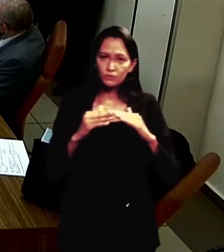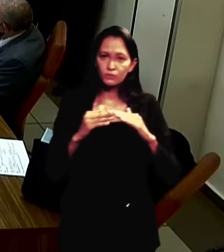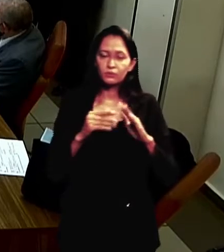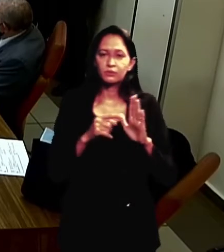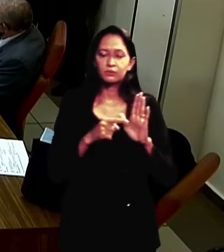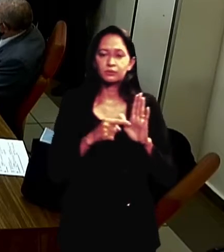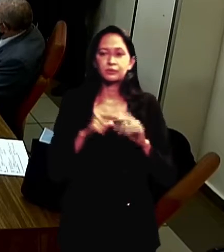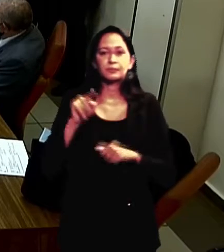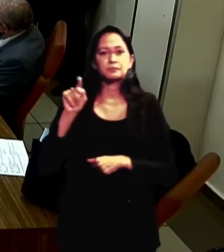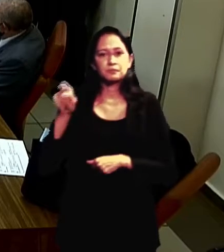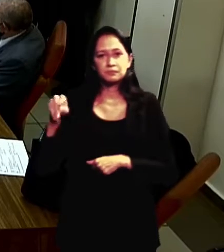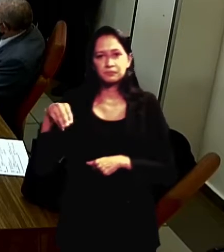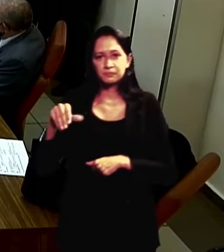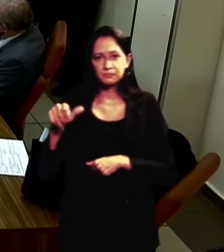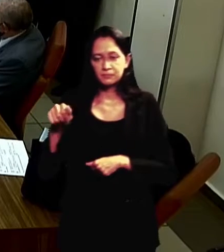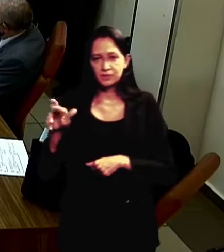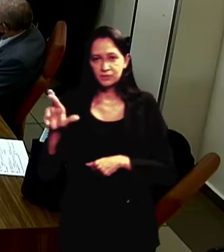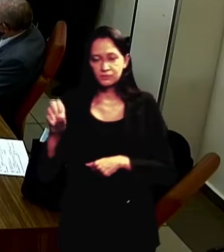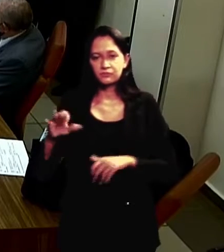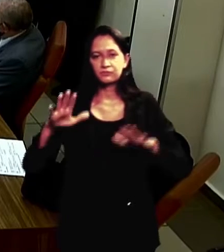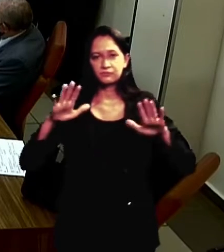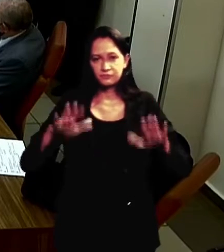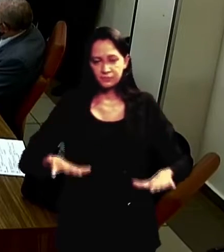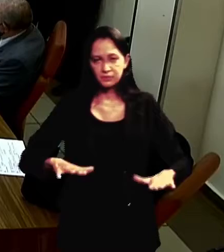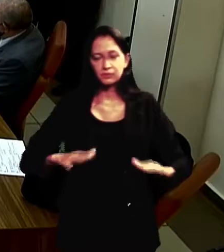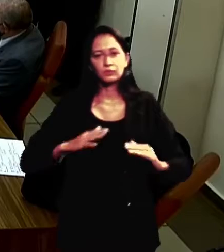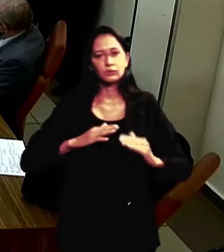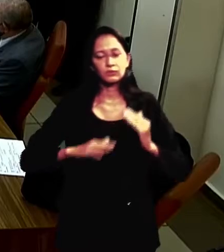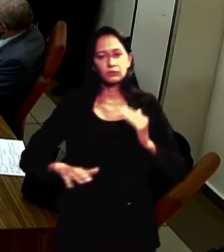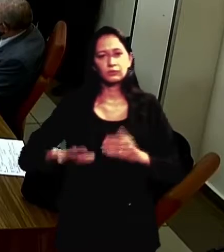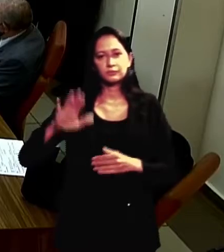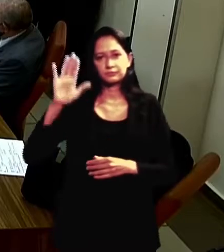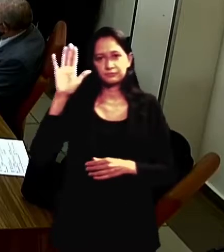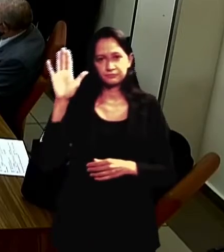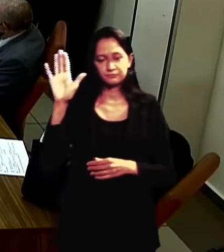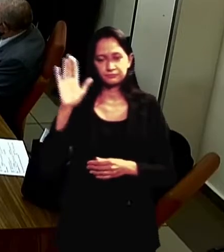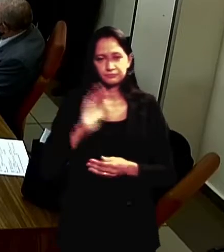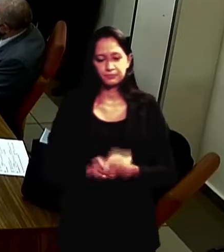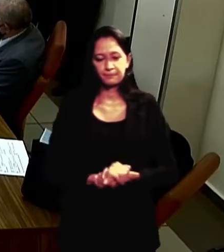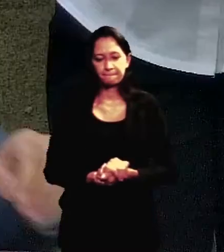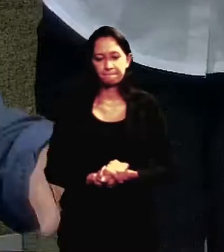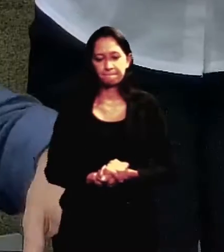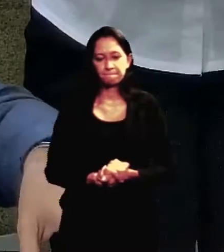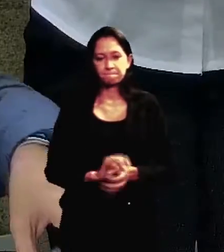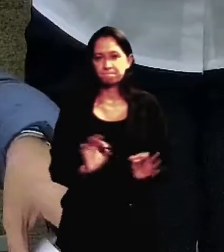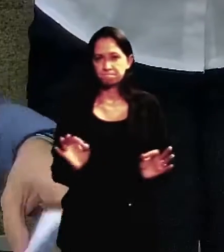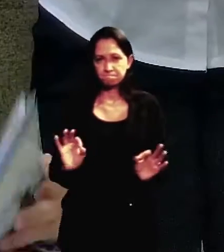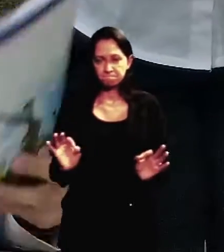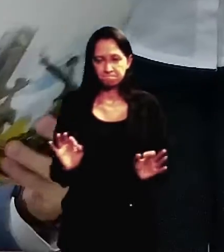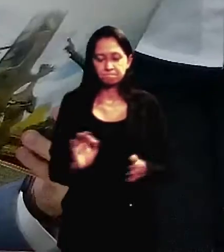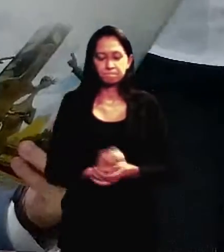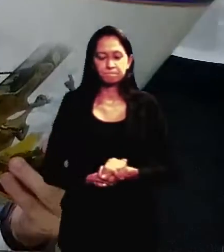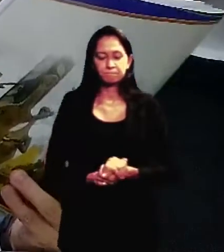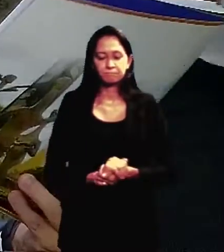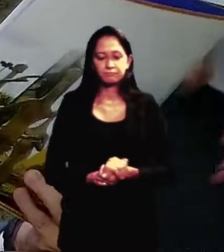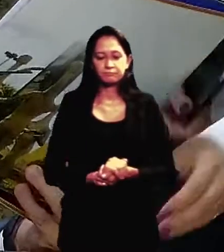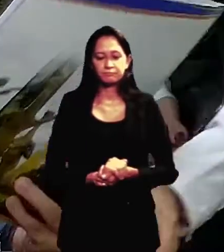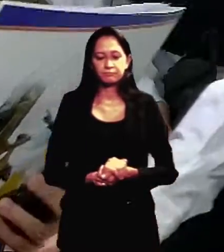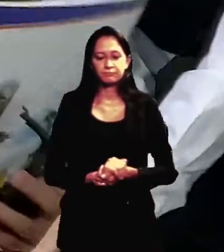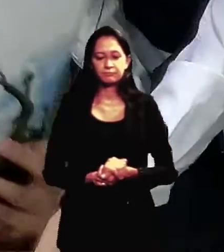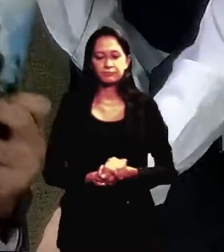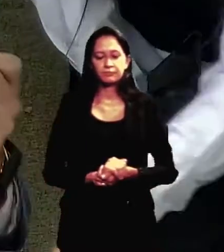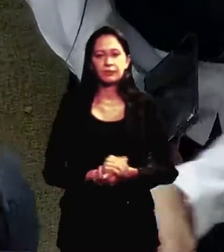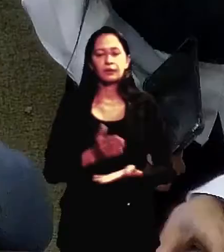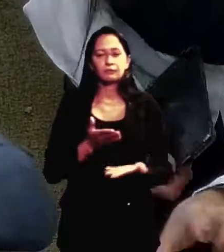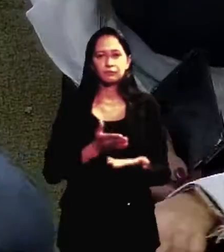favoráveis ao voto do vereador Mauro Rubem permaneçam como estão, os contrários se manifestem. Não havendo manifestação,